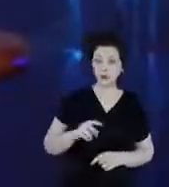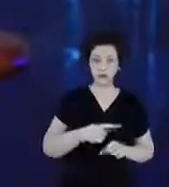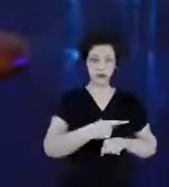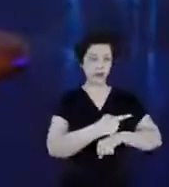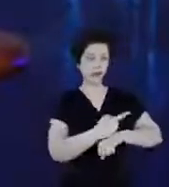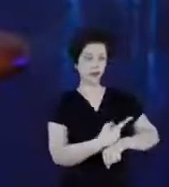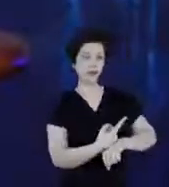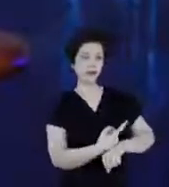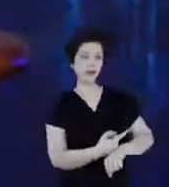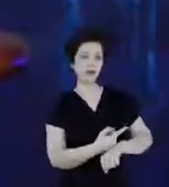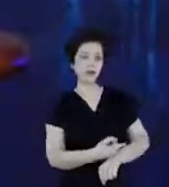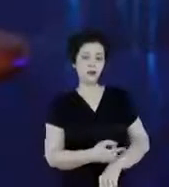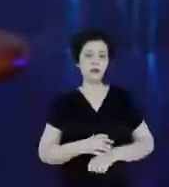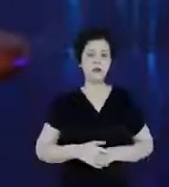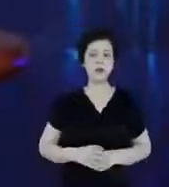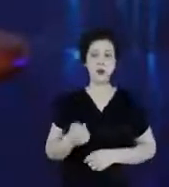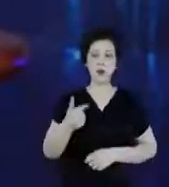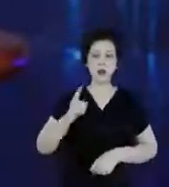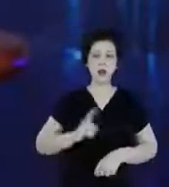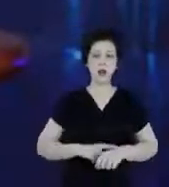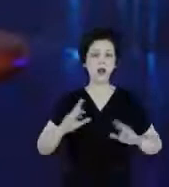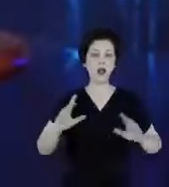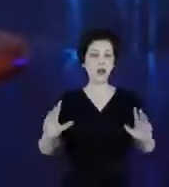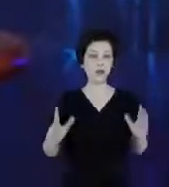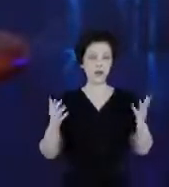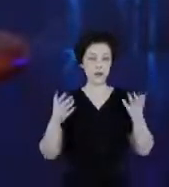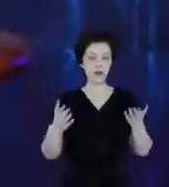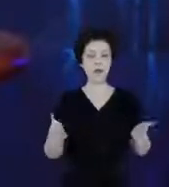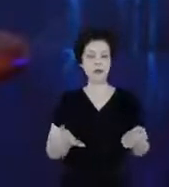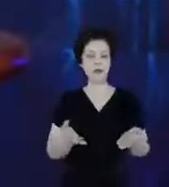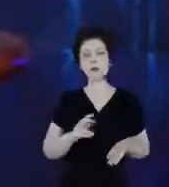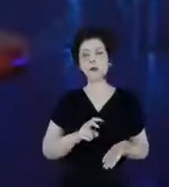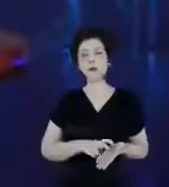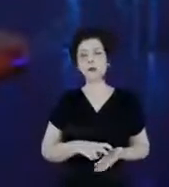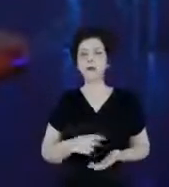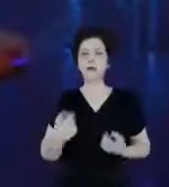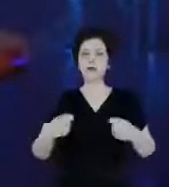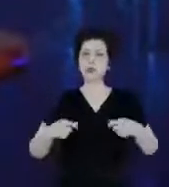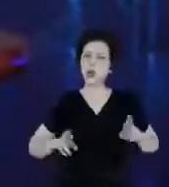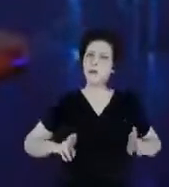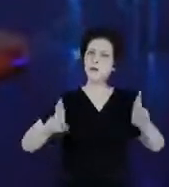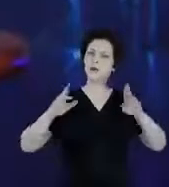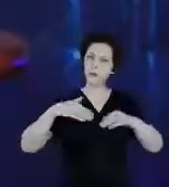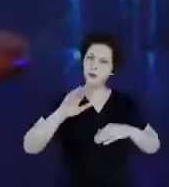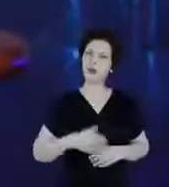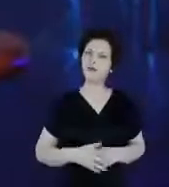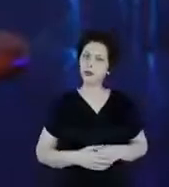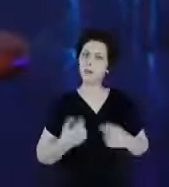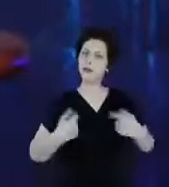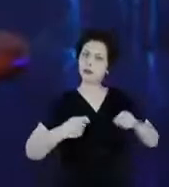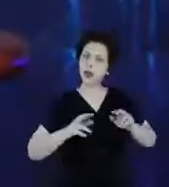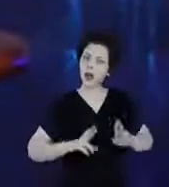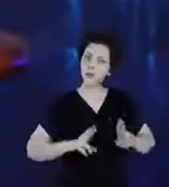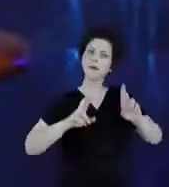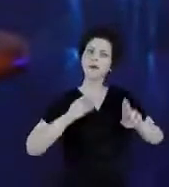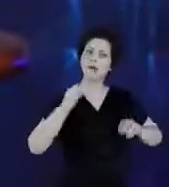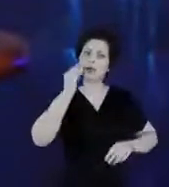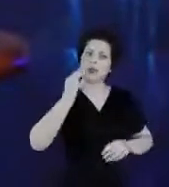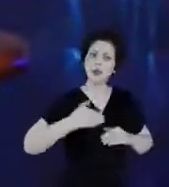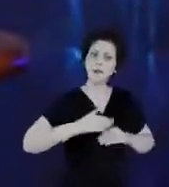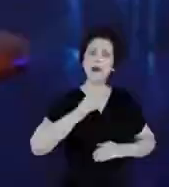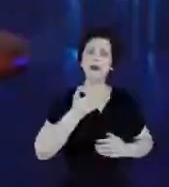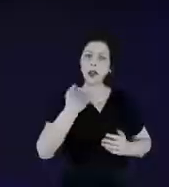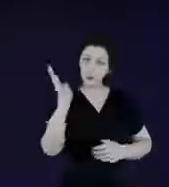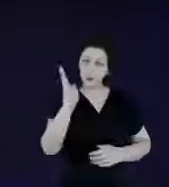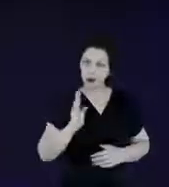já está perto de acabar o nosso evento aqui. Eu acho que a gente tem que apostar mais. Eu acho que, se a gente quer fazer o Brasil